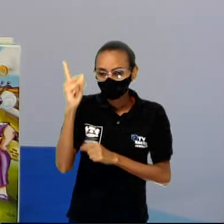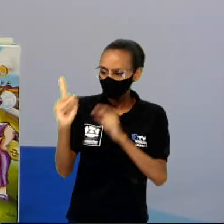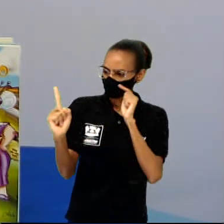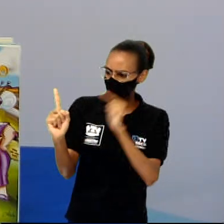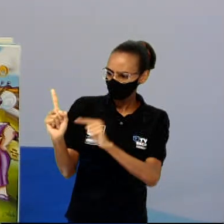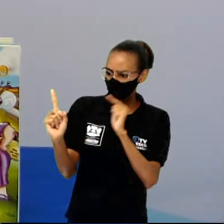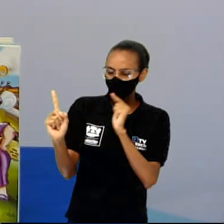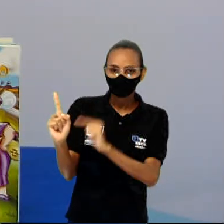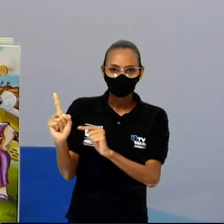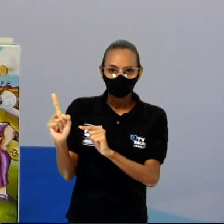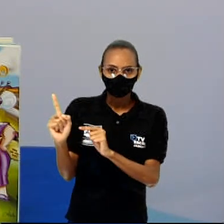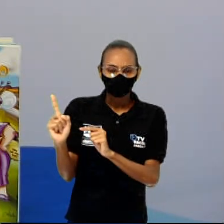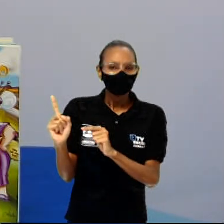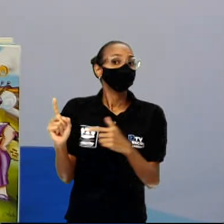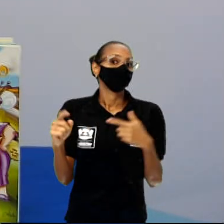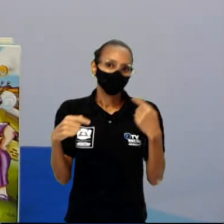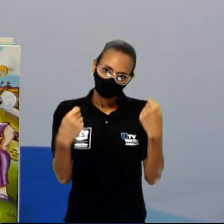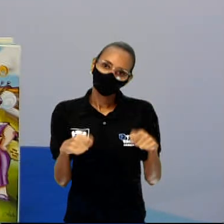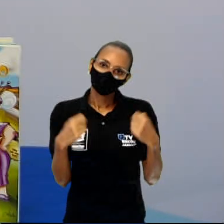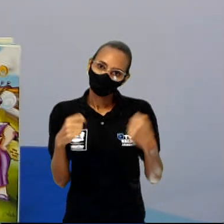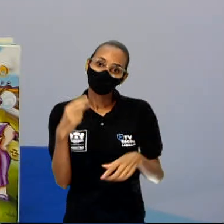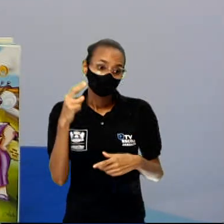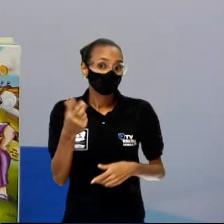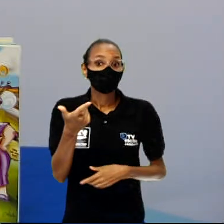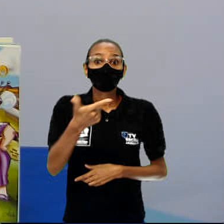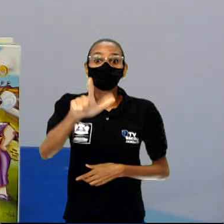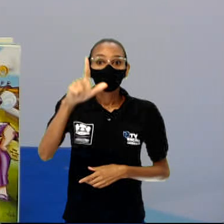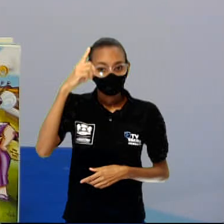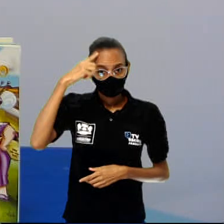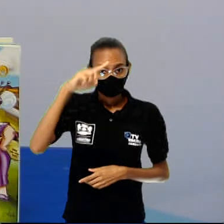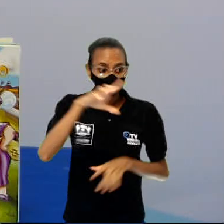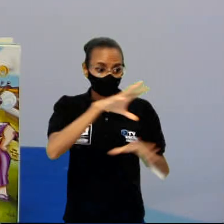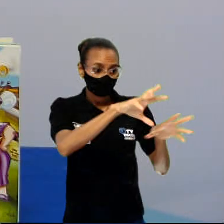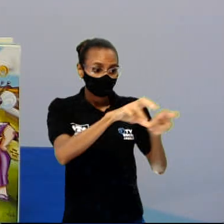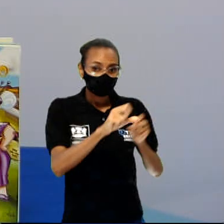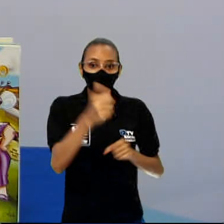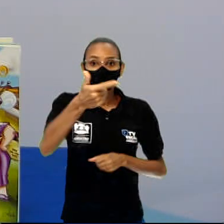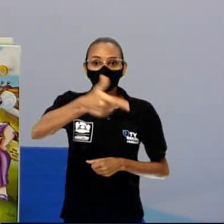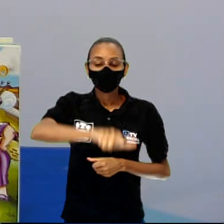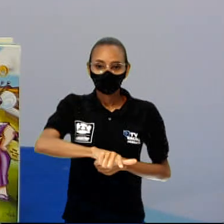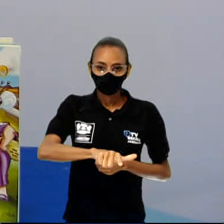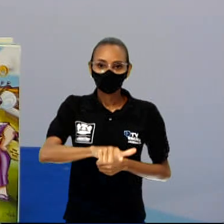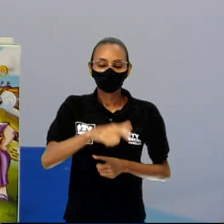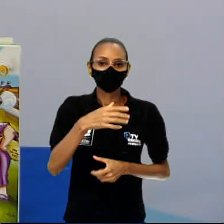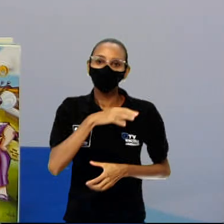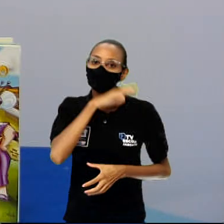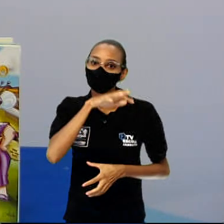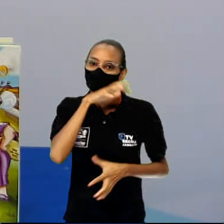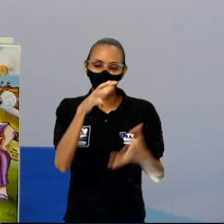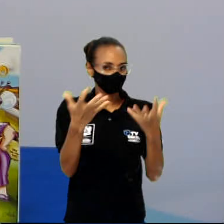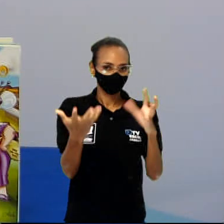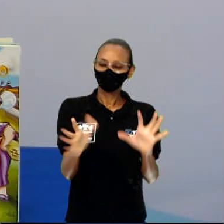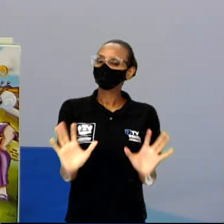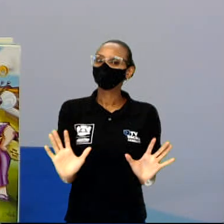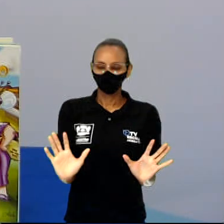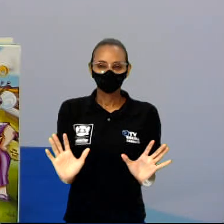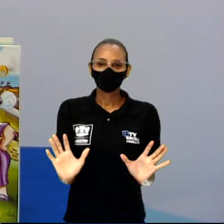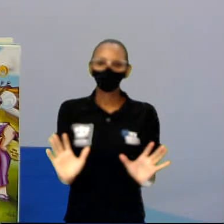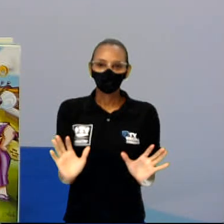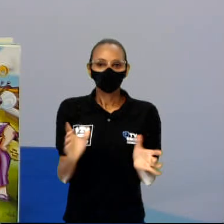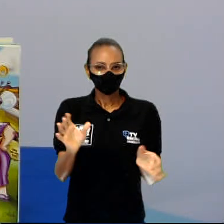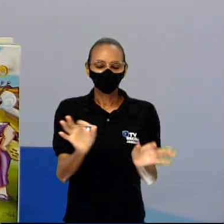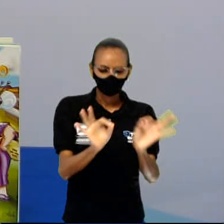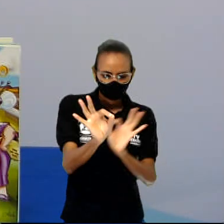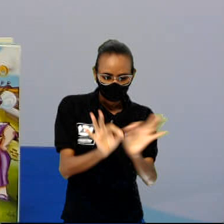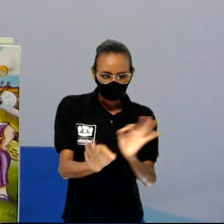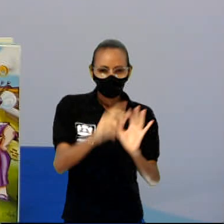ovos da pata e da galinha no dia, podia ser que viesse buscar mais, não era no outro dia e os animais não queriam isso. Pois bem, traçaram um